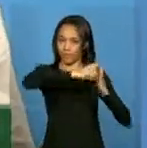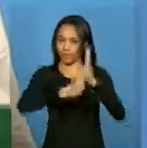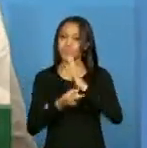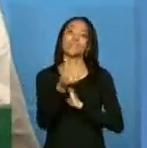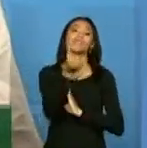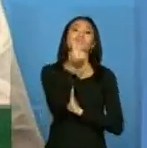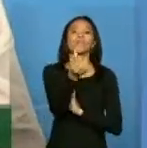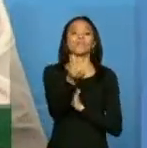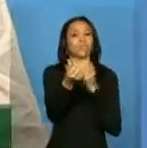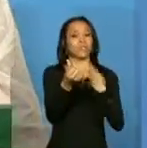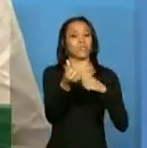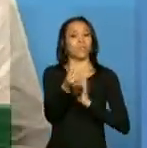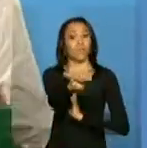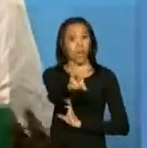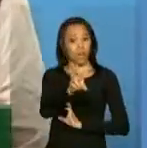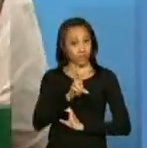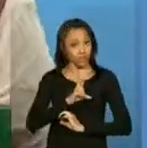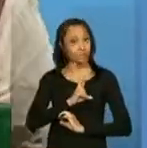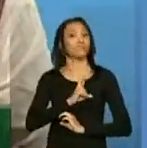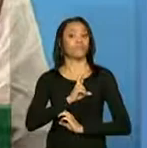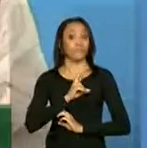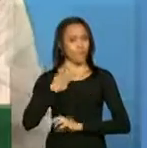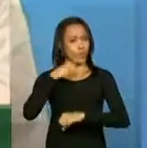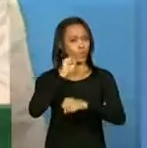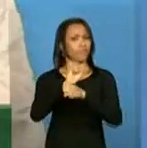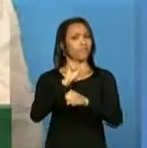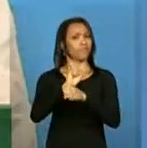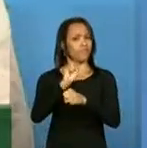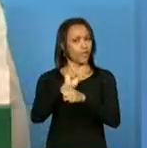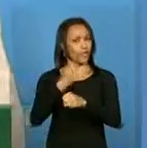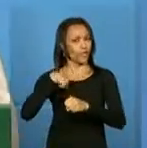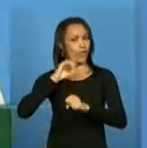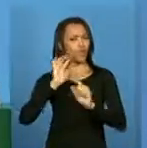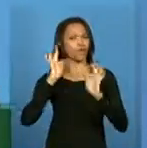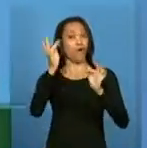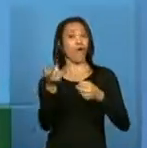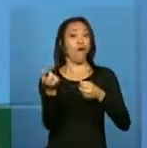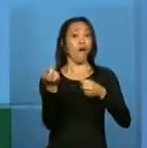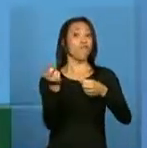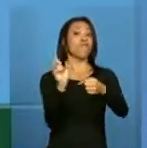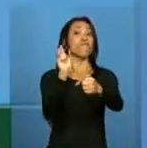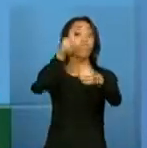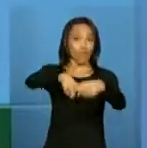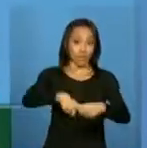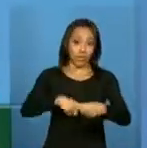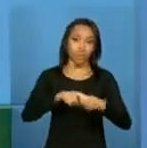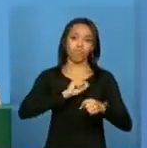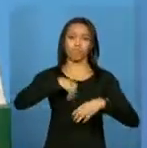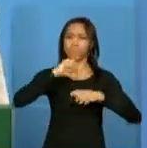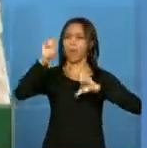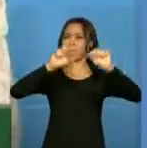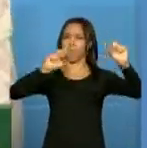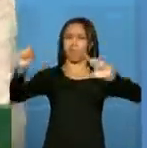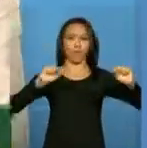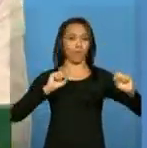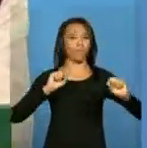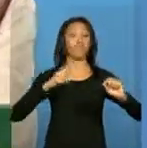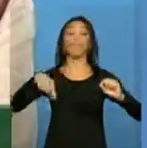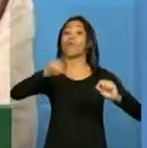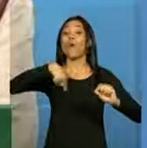essas questões e eu espero que uma vez que nós possamos voltar para casa, nós não esqueçamos